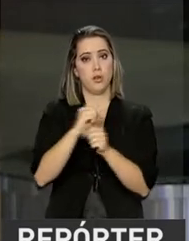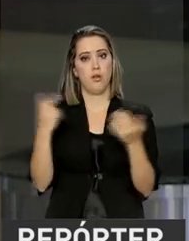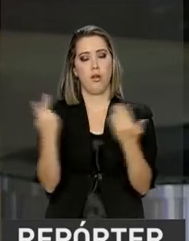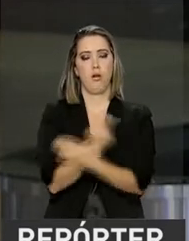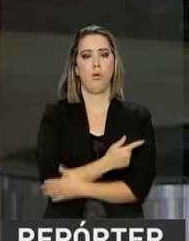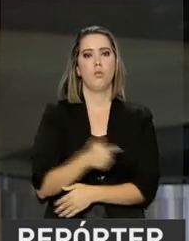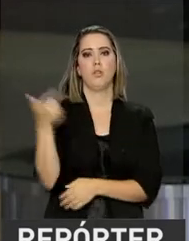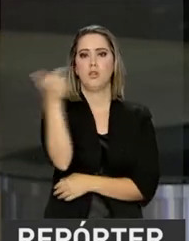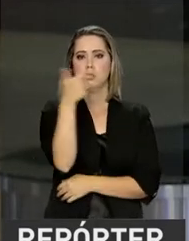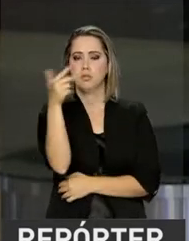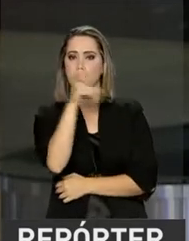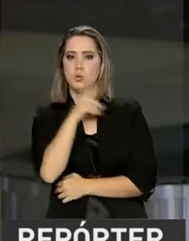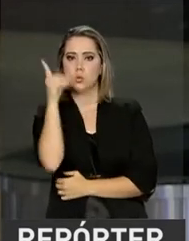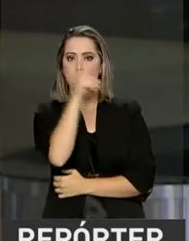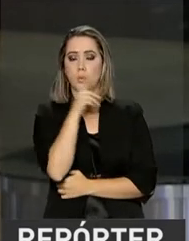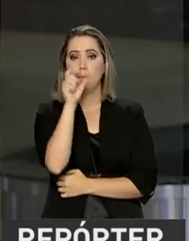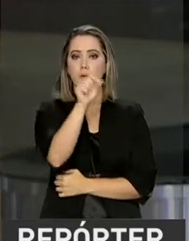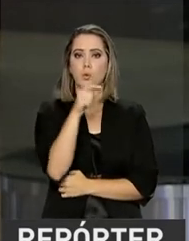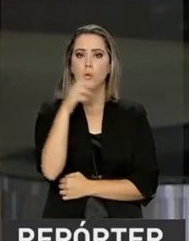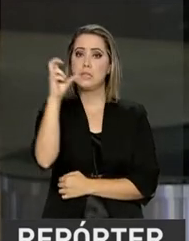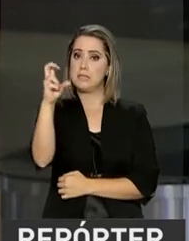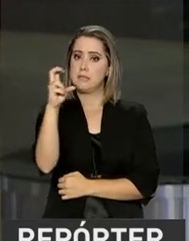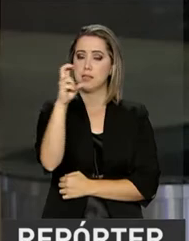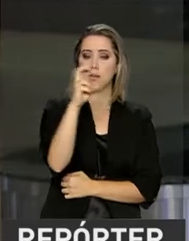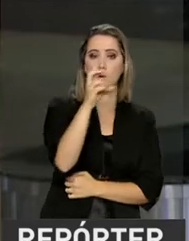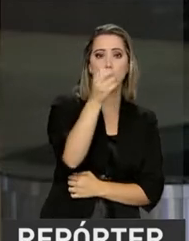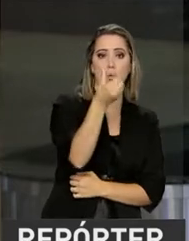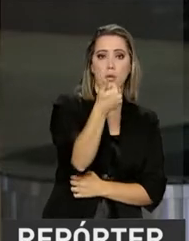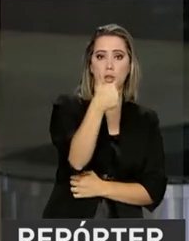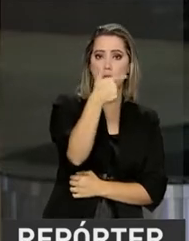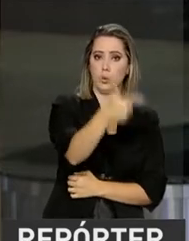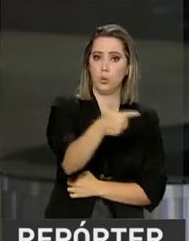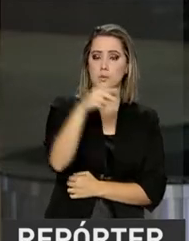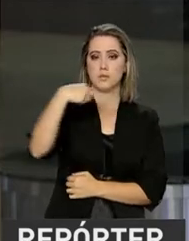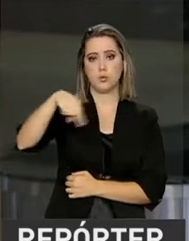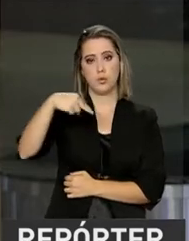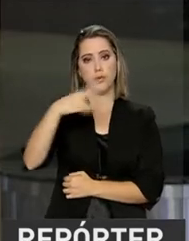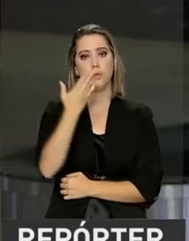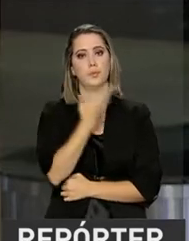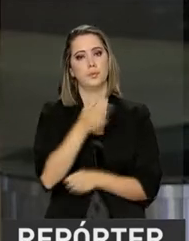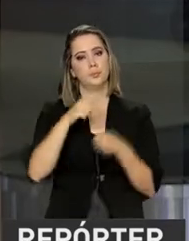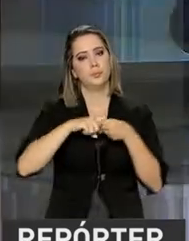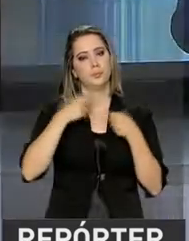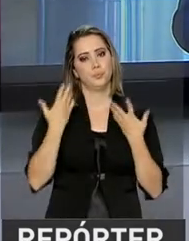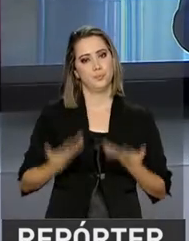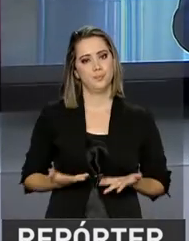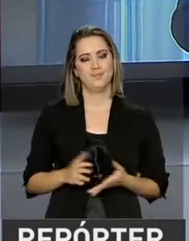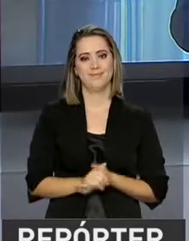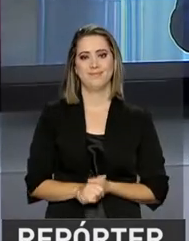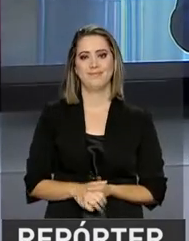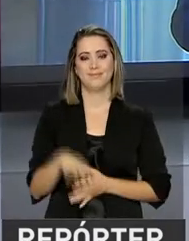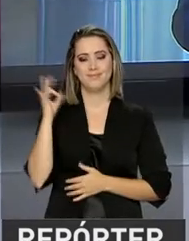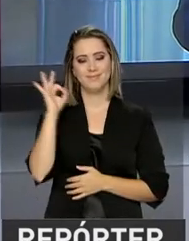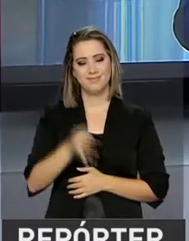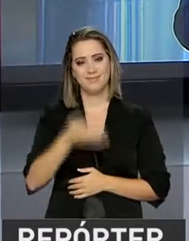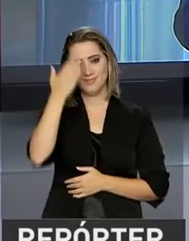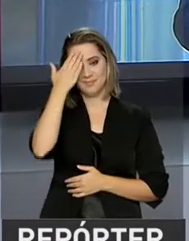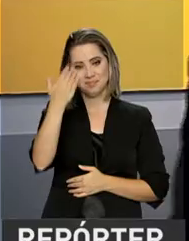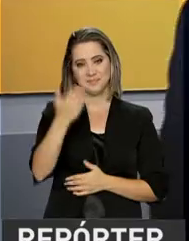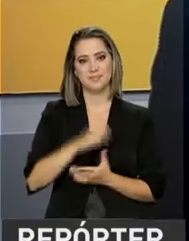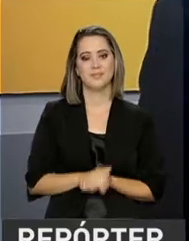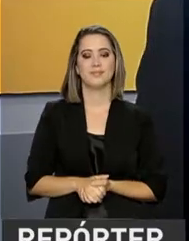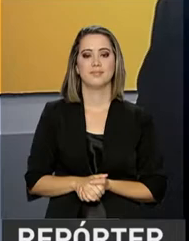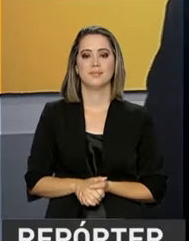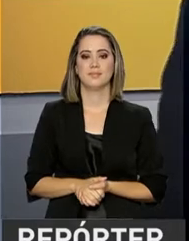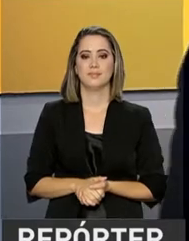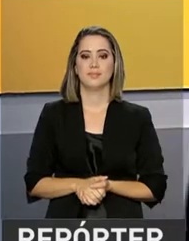primeira vez em dois domingos, nos dias 5 e 12 de novembro. Eu volto com você, Leandro. Tá ok, Ney. Obrigado pelas suas informações